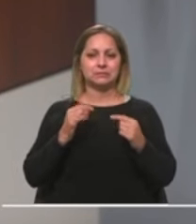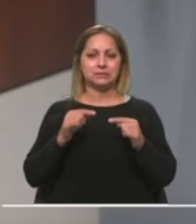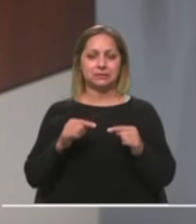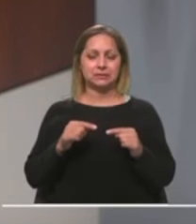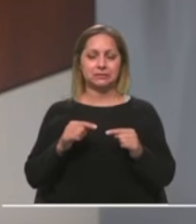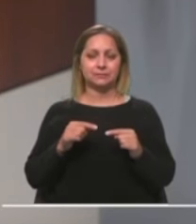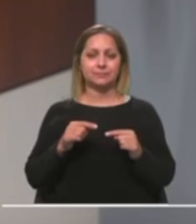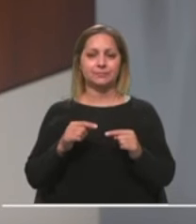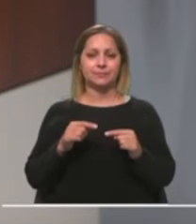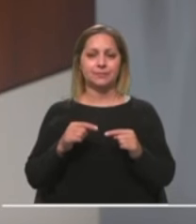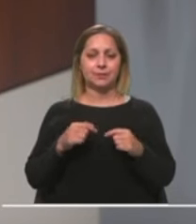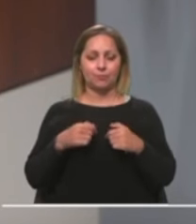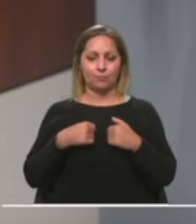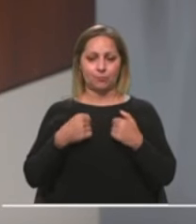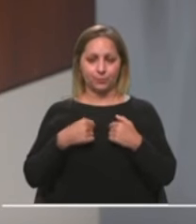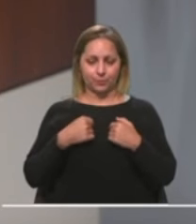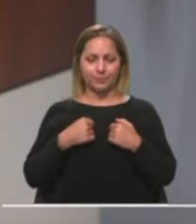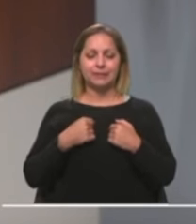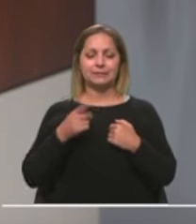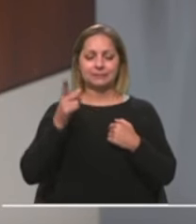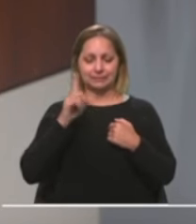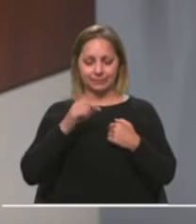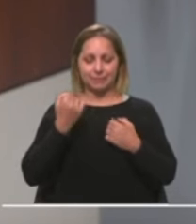e mesmo para com ela, ela também automutilava-se.